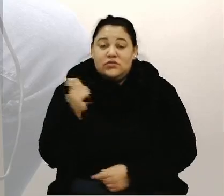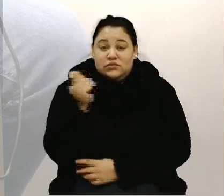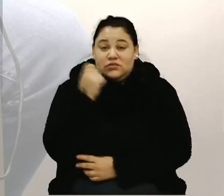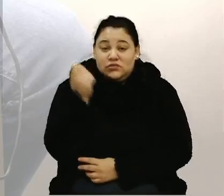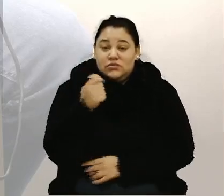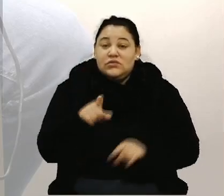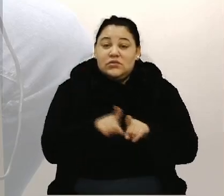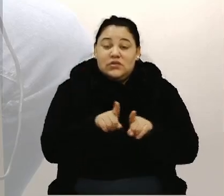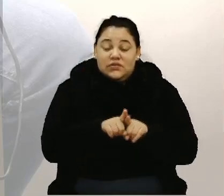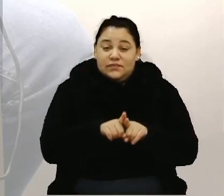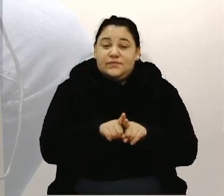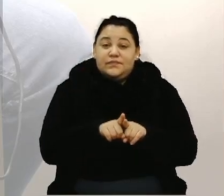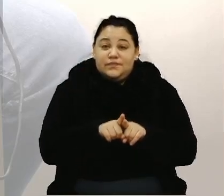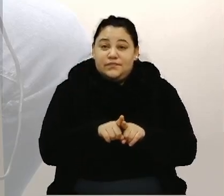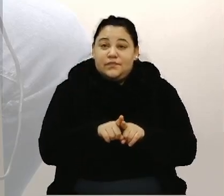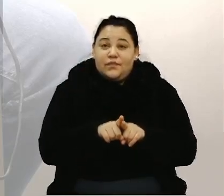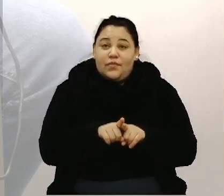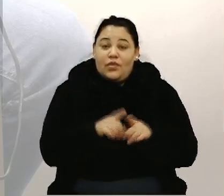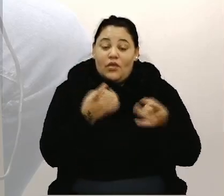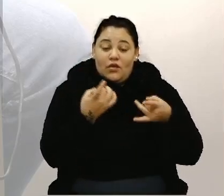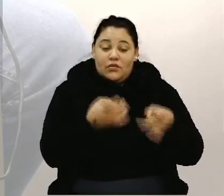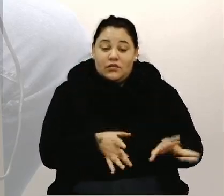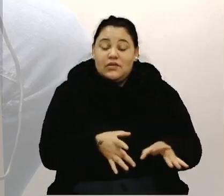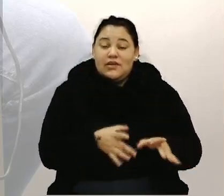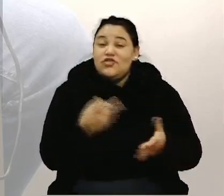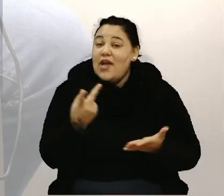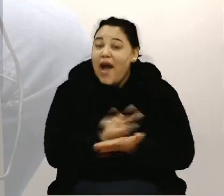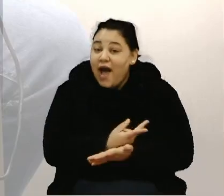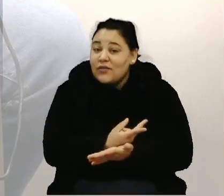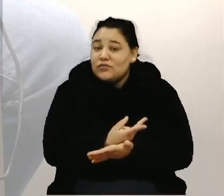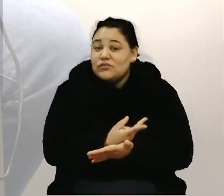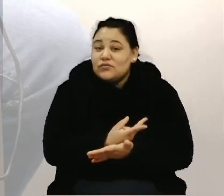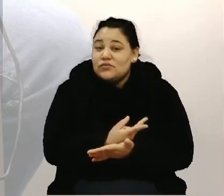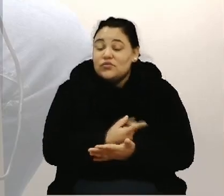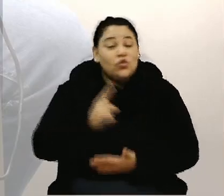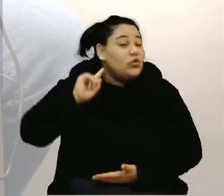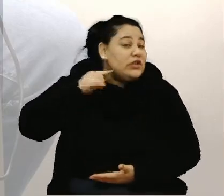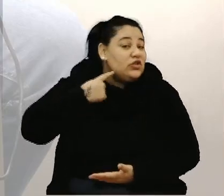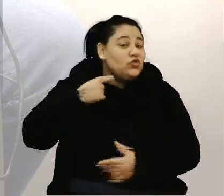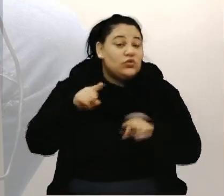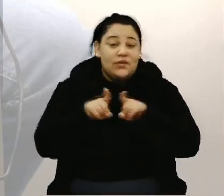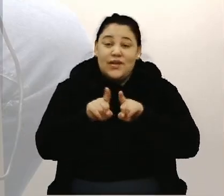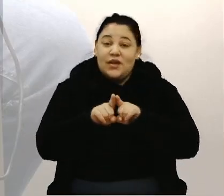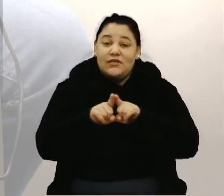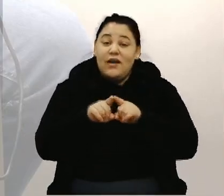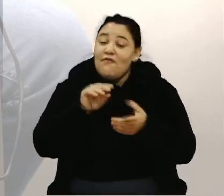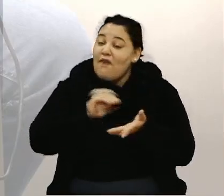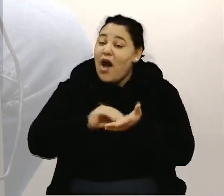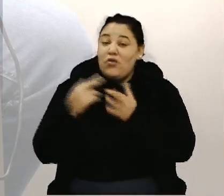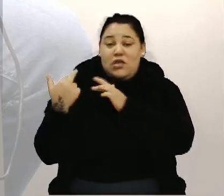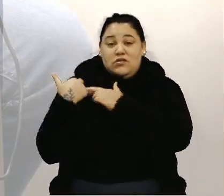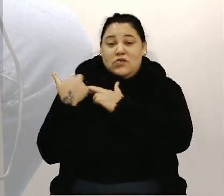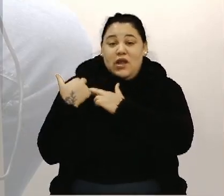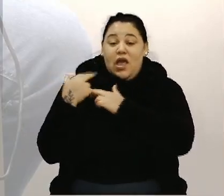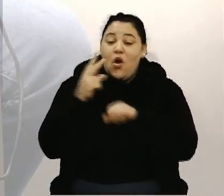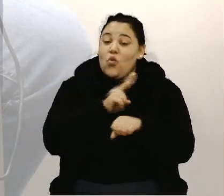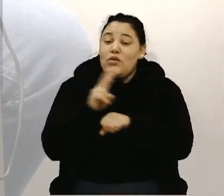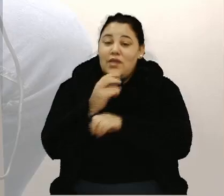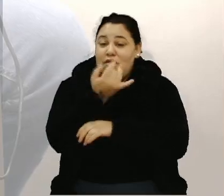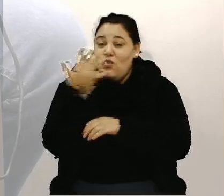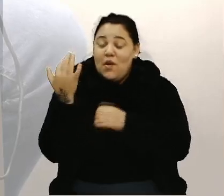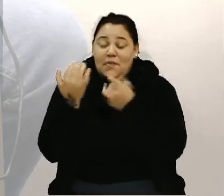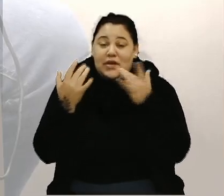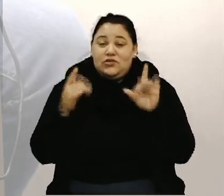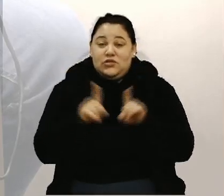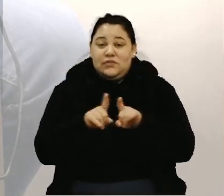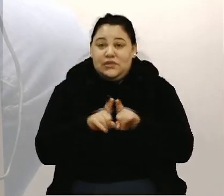muito a ver com descartes irregulares, com a irresponsabilidade do cuidado com o meio ambiente.